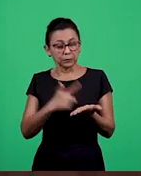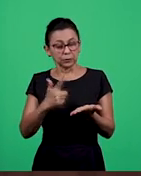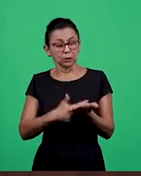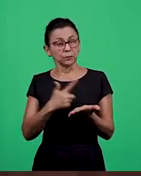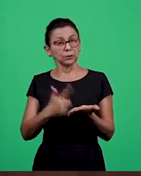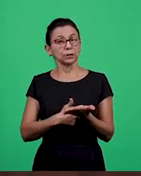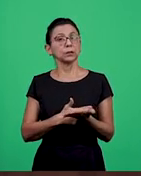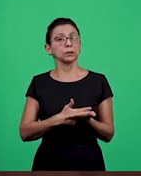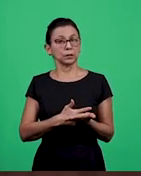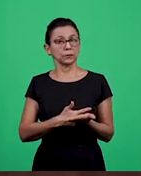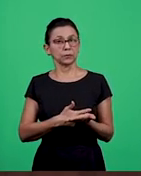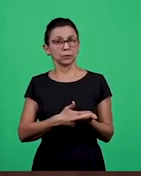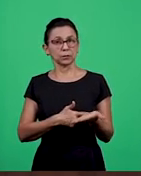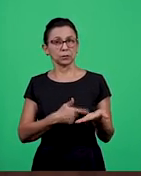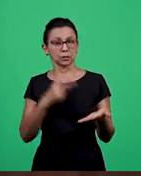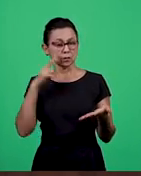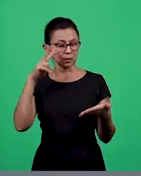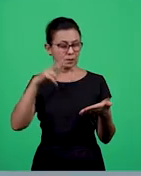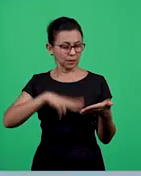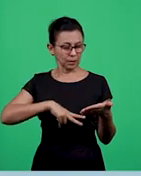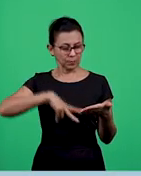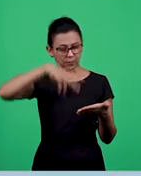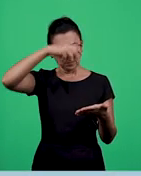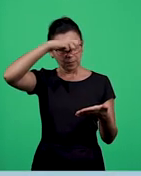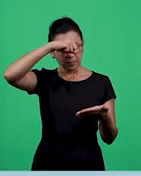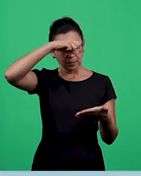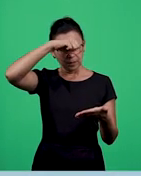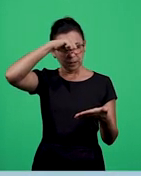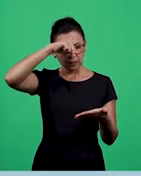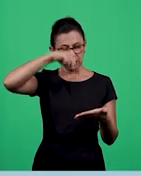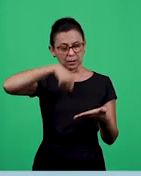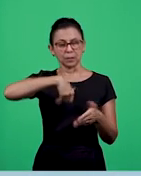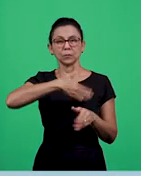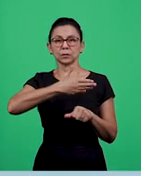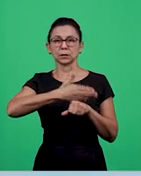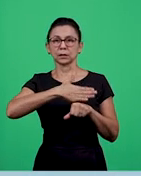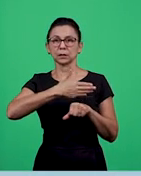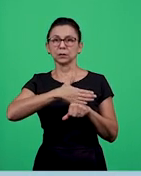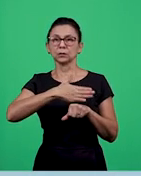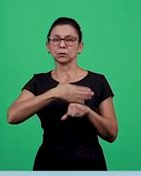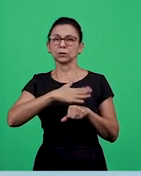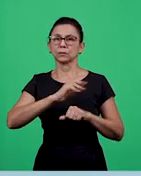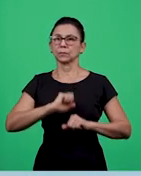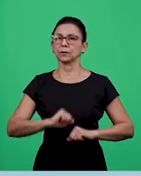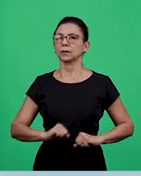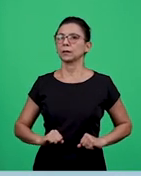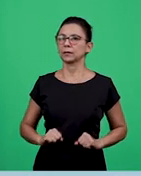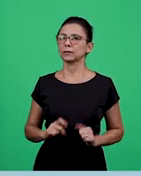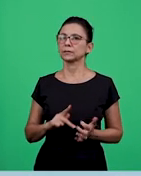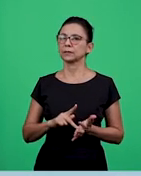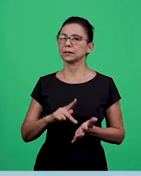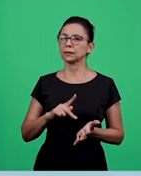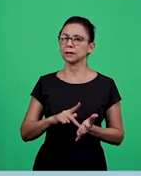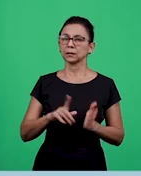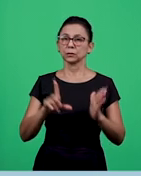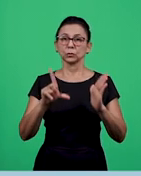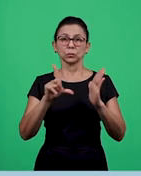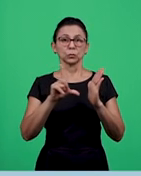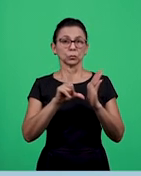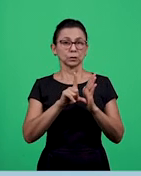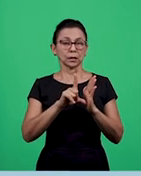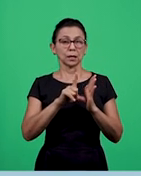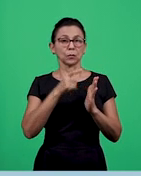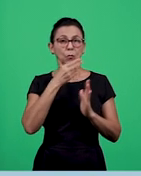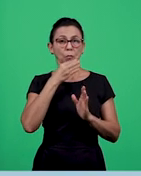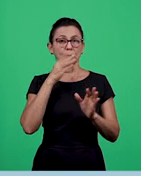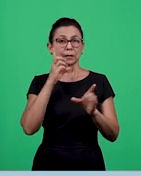nós praticamos naquilo que nós aprendemos. Ele descobriu que só há